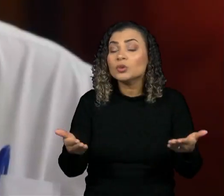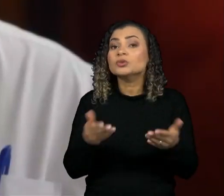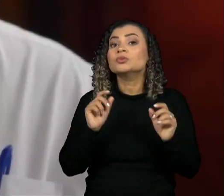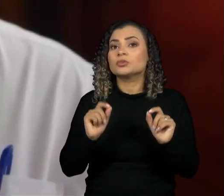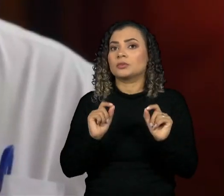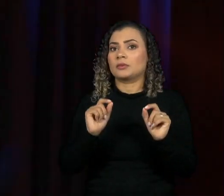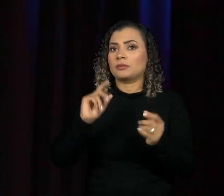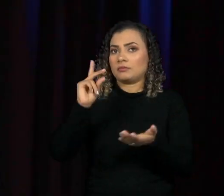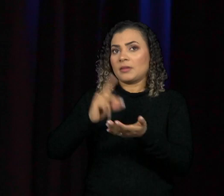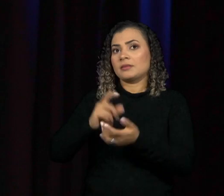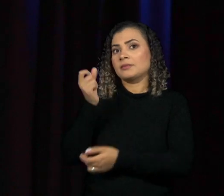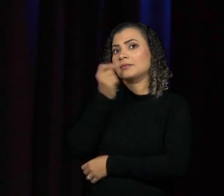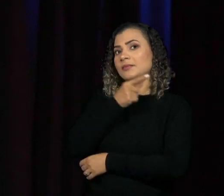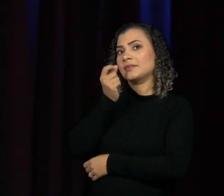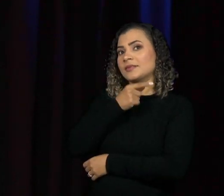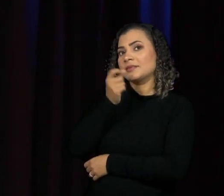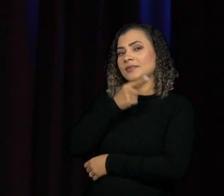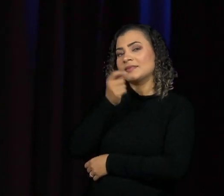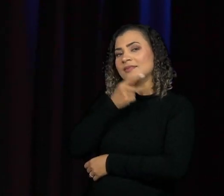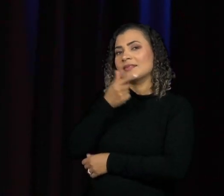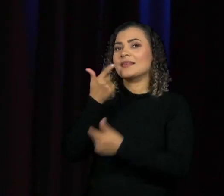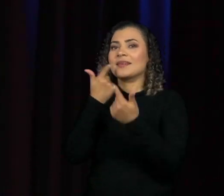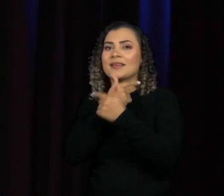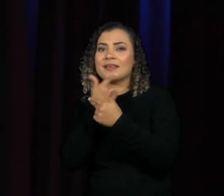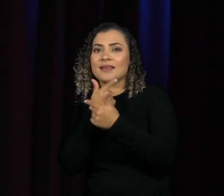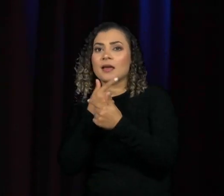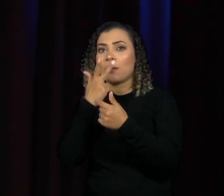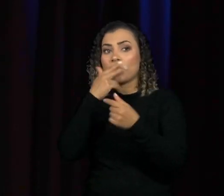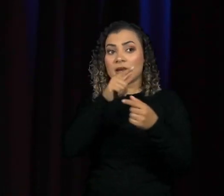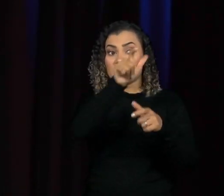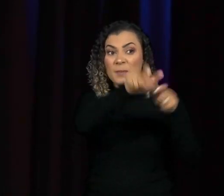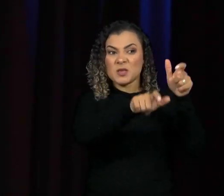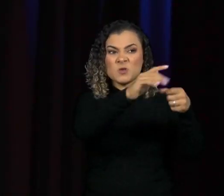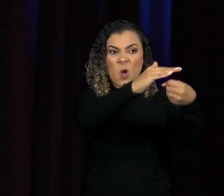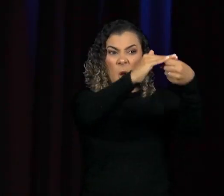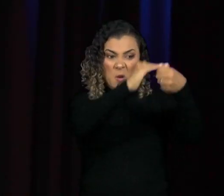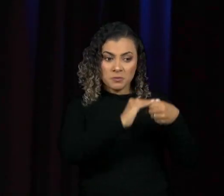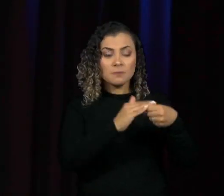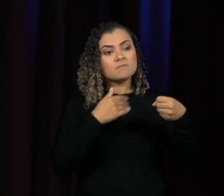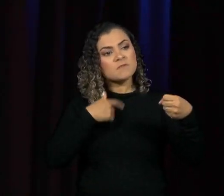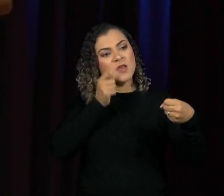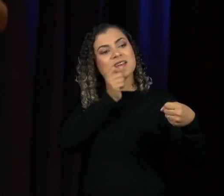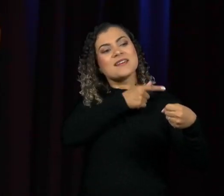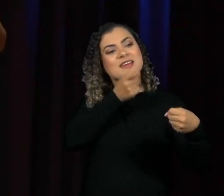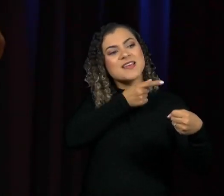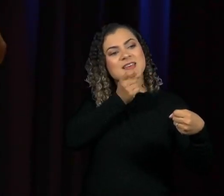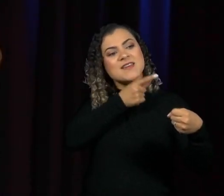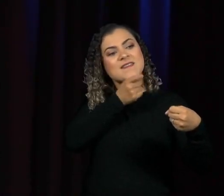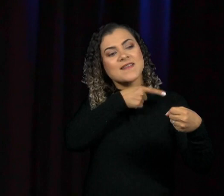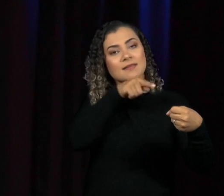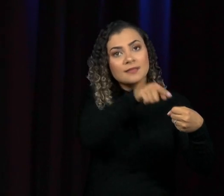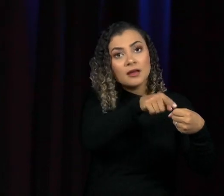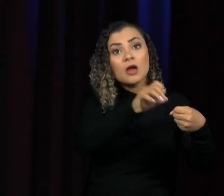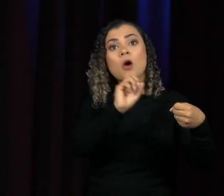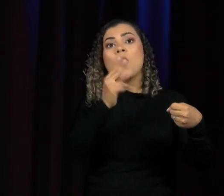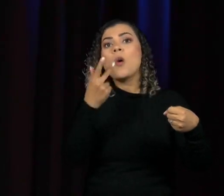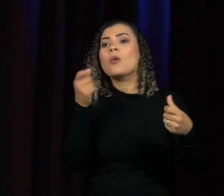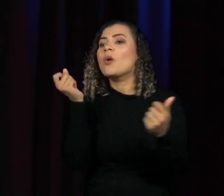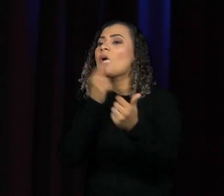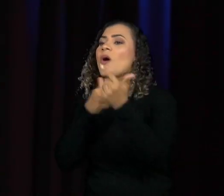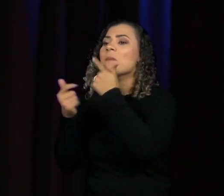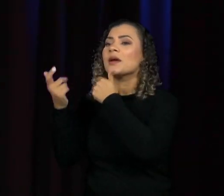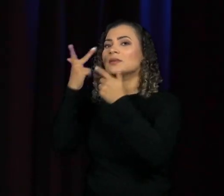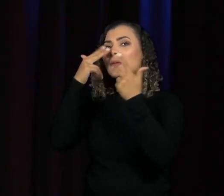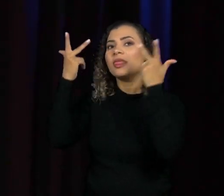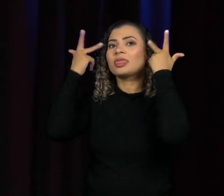uma comédia que ela bate em quem oprime, do que fazer essa comédia que a galera normalizou no Brasil durante